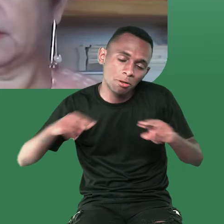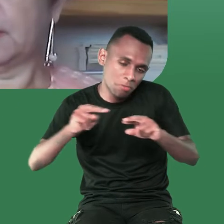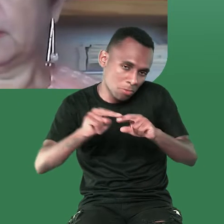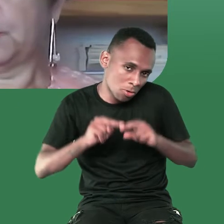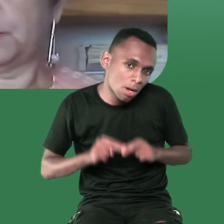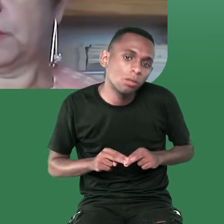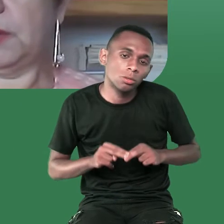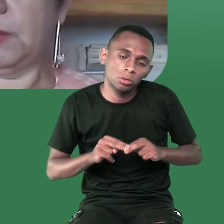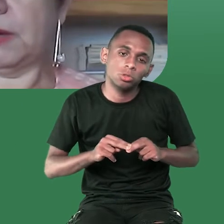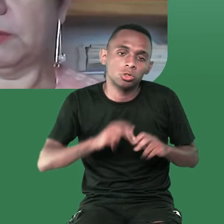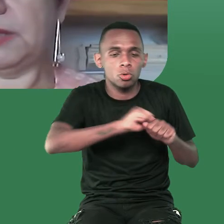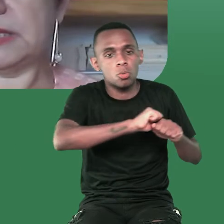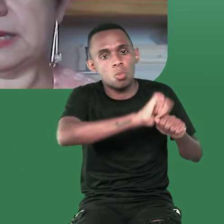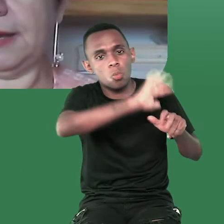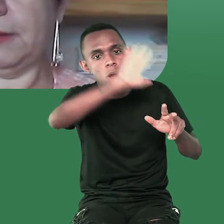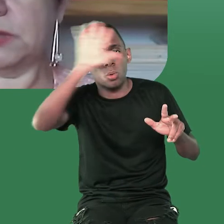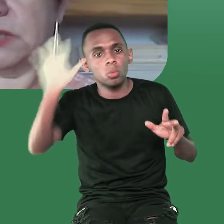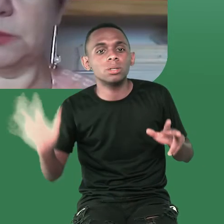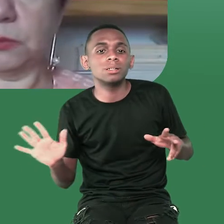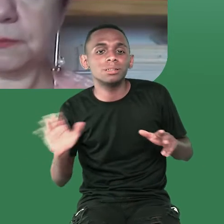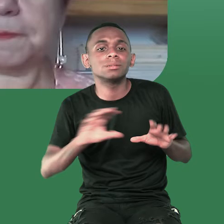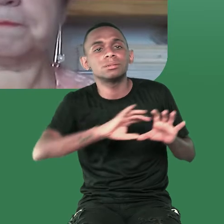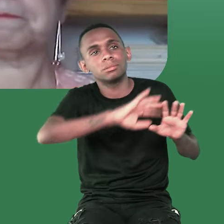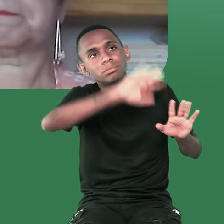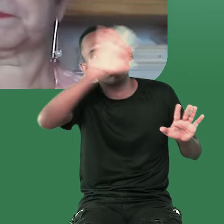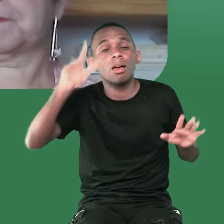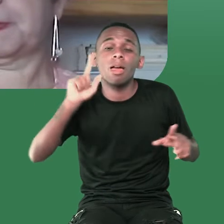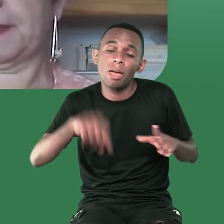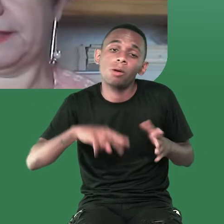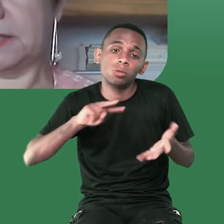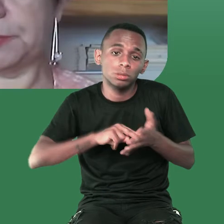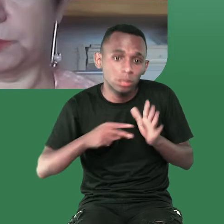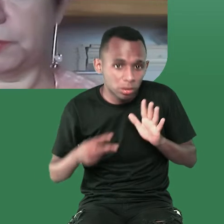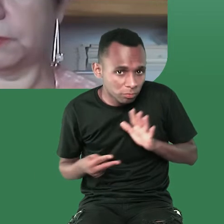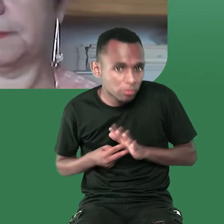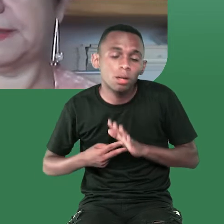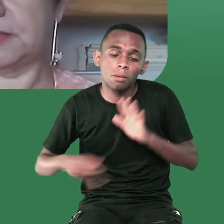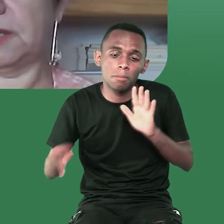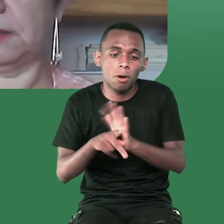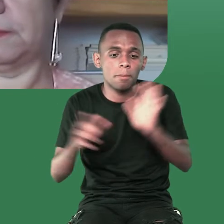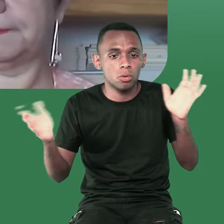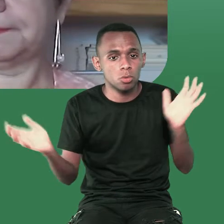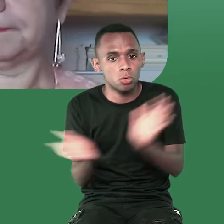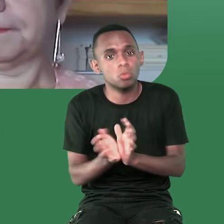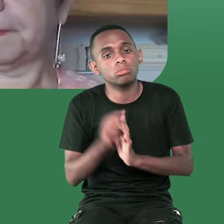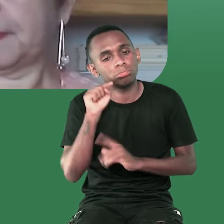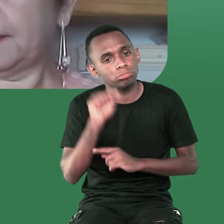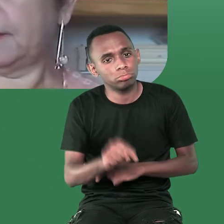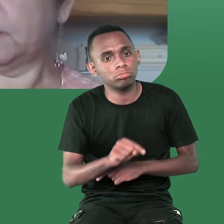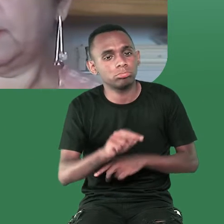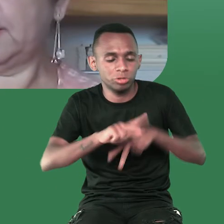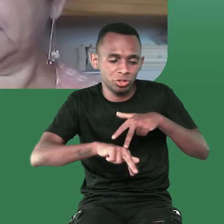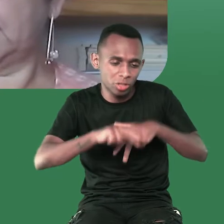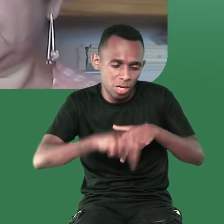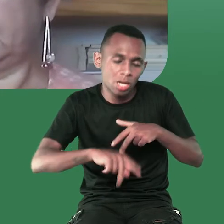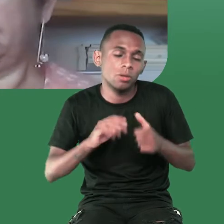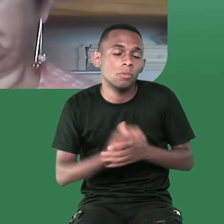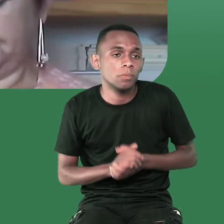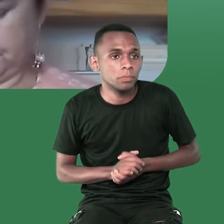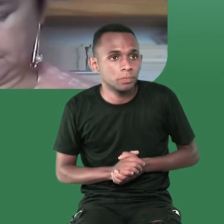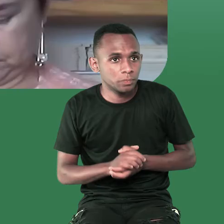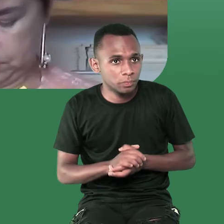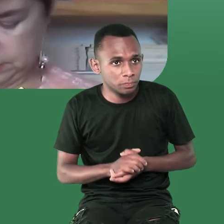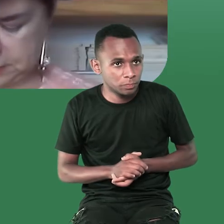né? Porque o arco-íris é o símbolo desse público, desse gênero, né? Tanto é que